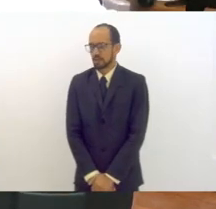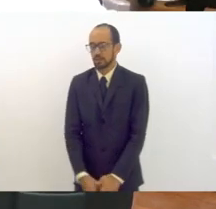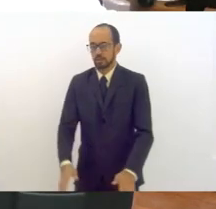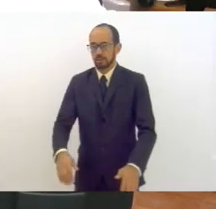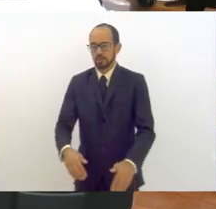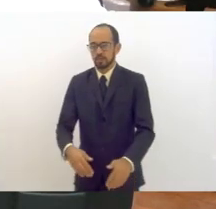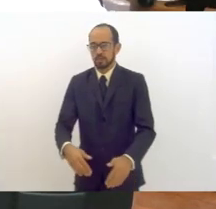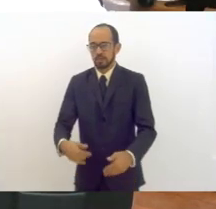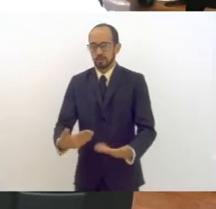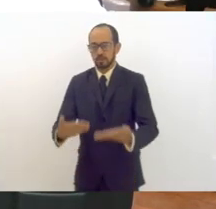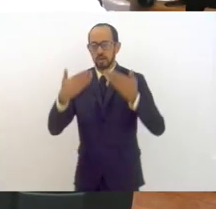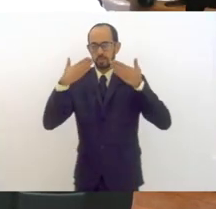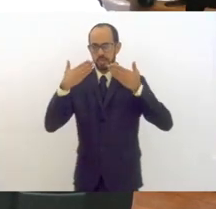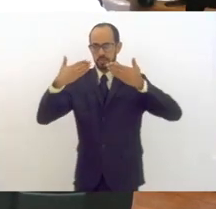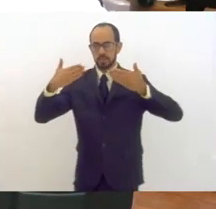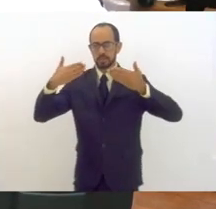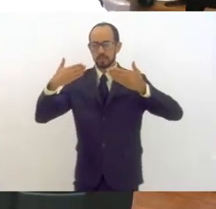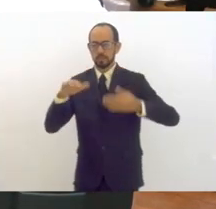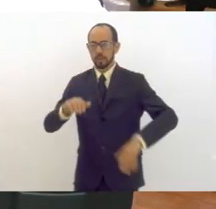Aqui, a apresentação.